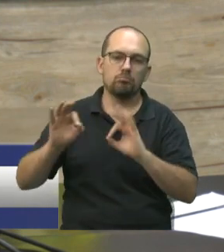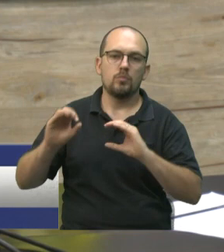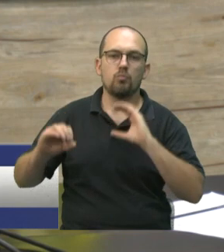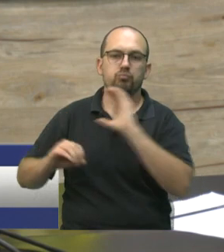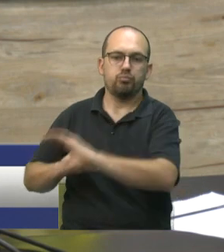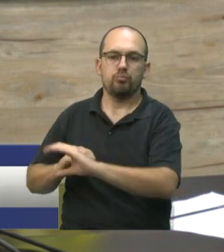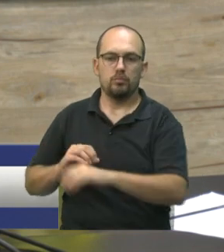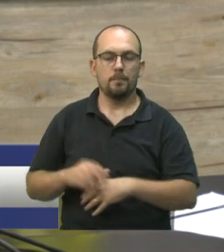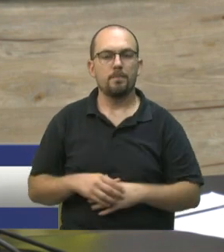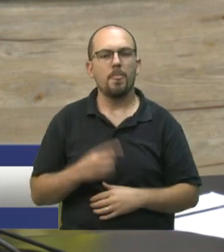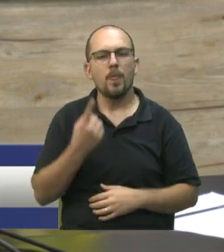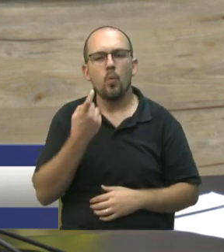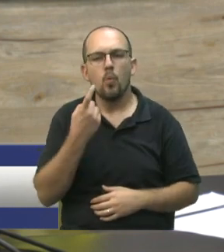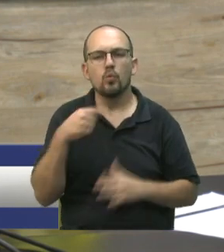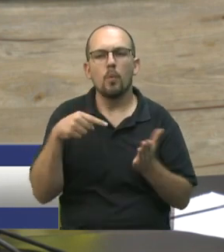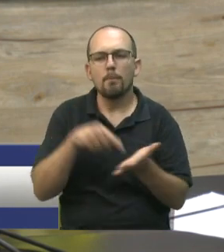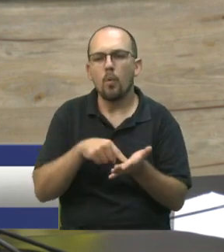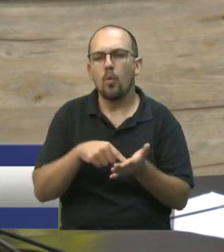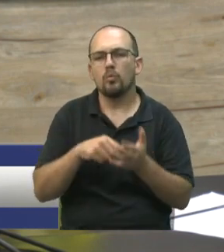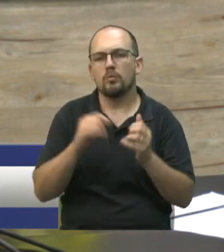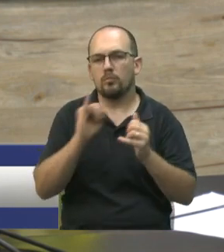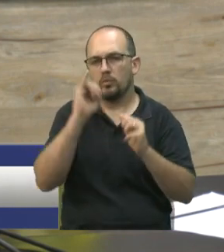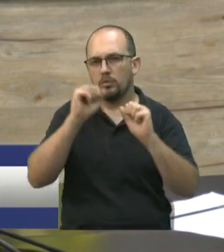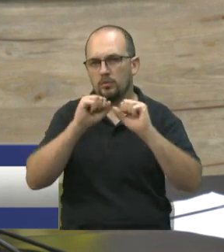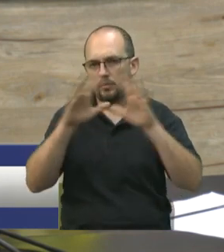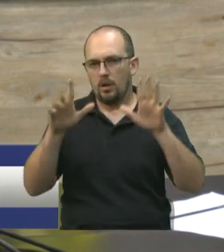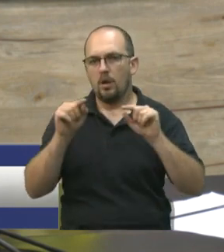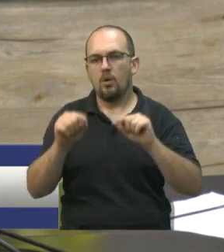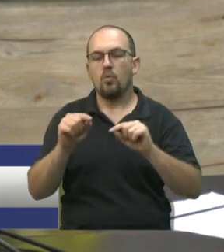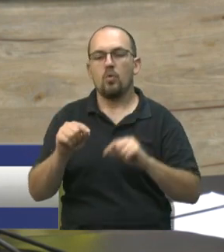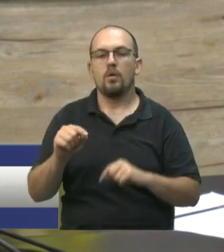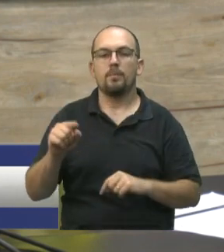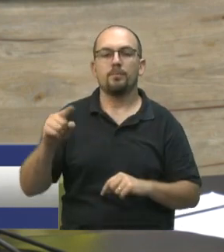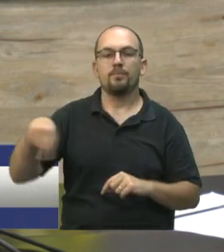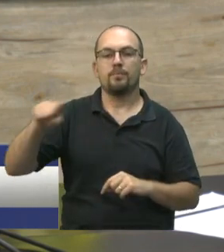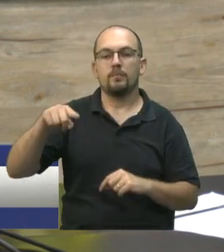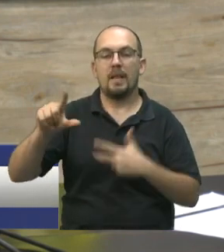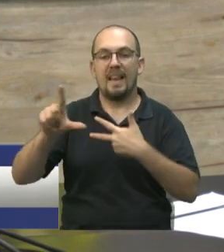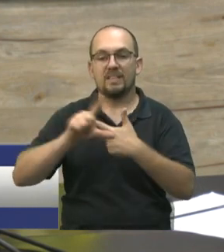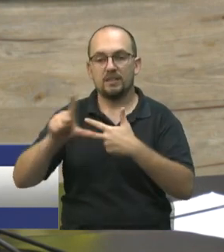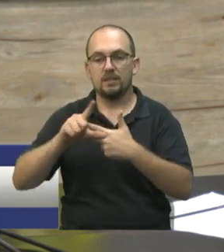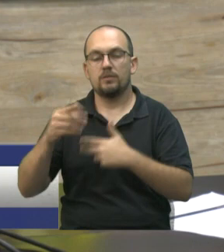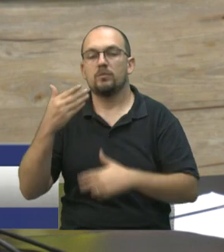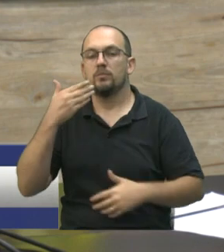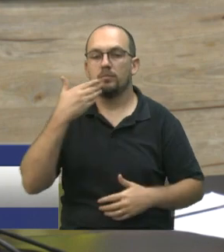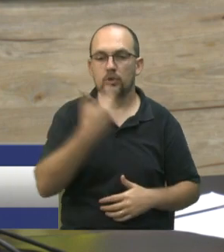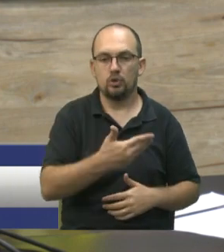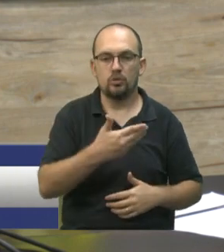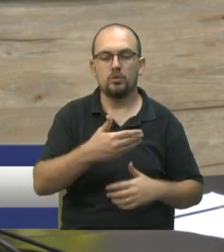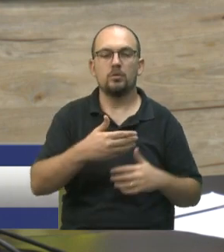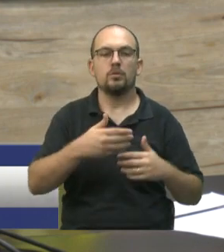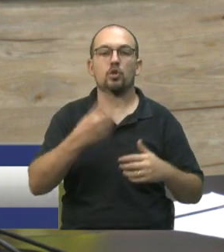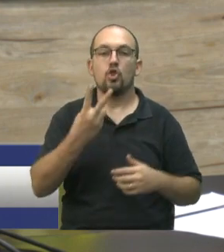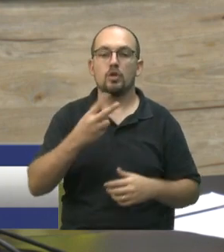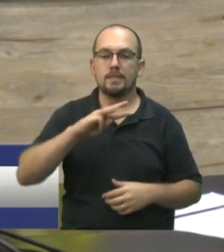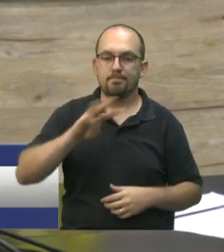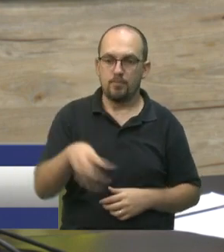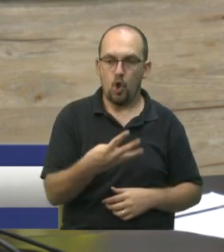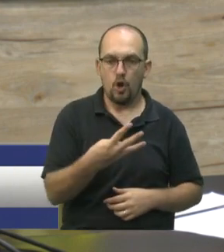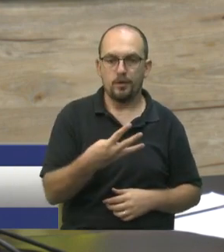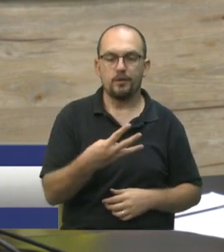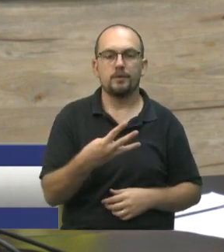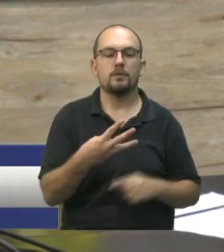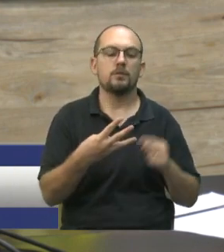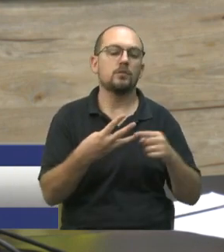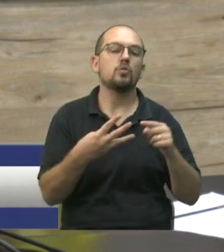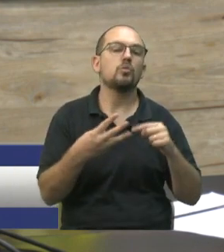ponto que a gente deixa em destaque é isso. Então, foi enviado pelo Poder Legislativo um incremento na ordem de 2 milhões, visando